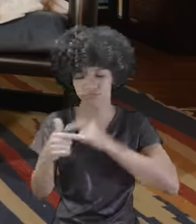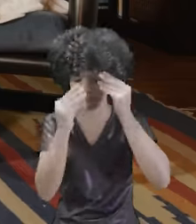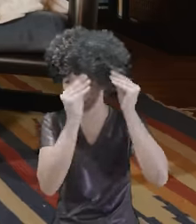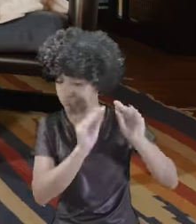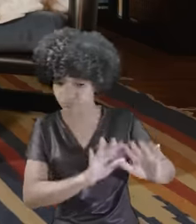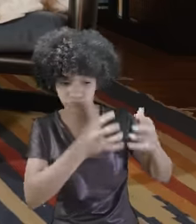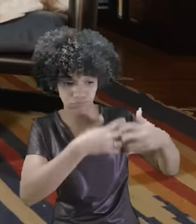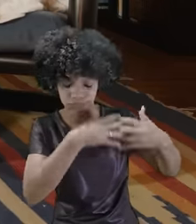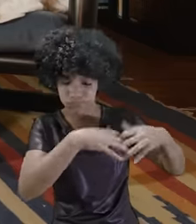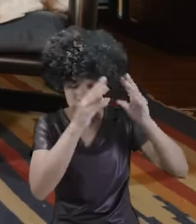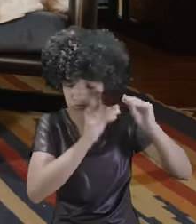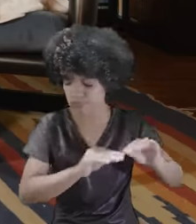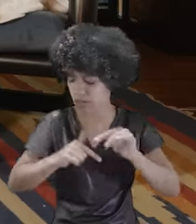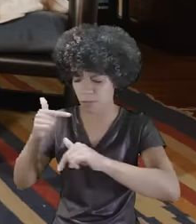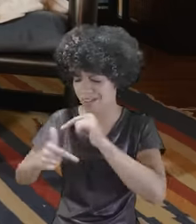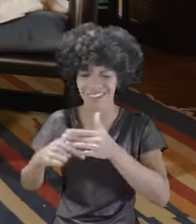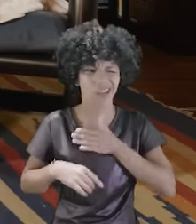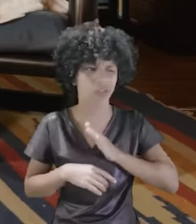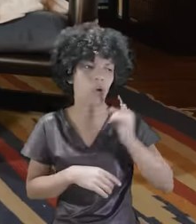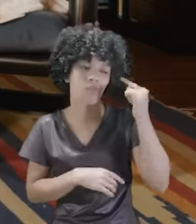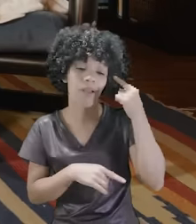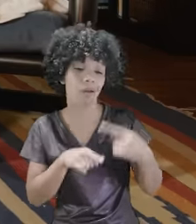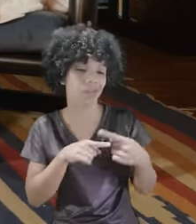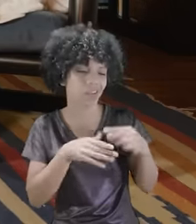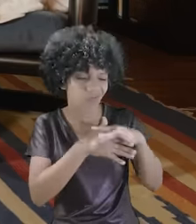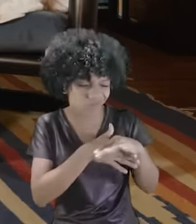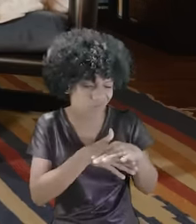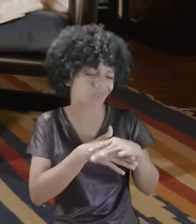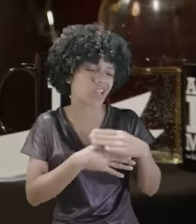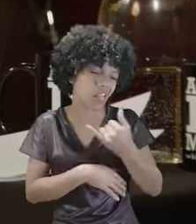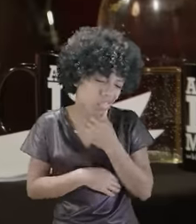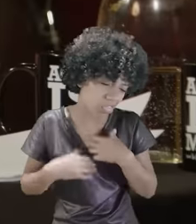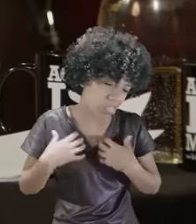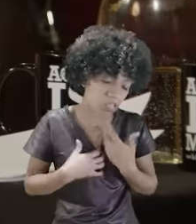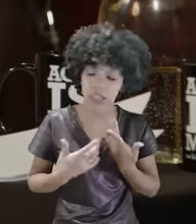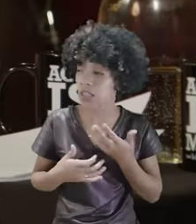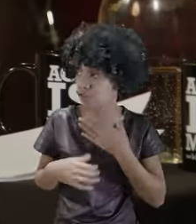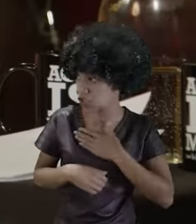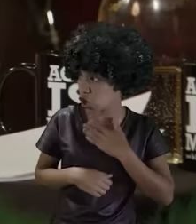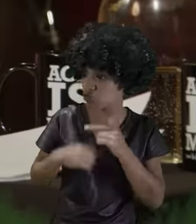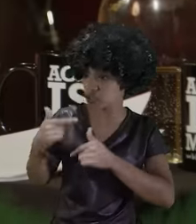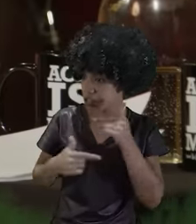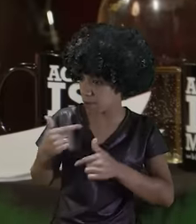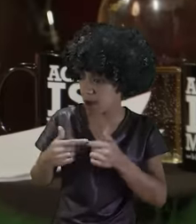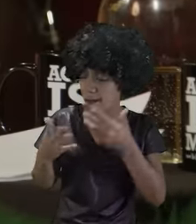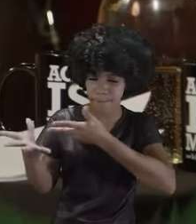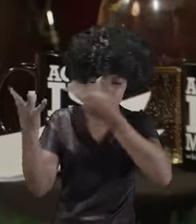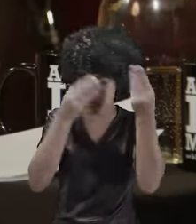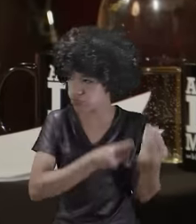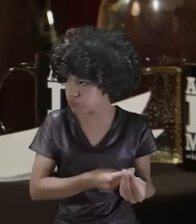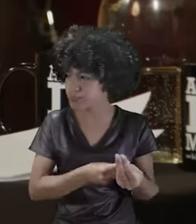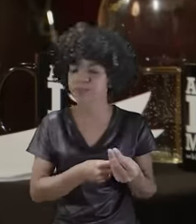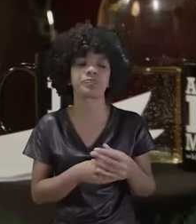é um ato no alguma coisa não gosto de pensar muito e fico doente não consigo Pensa como você gosta de trabalhar bastante para esquecerem